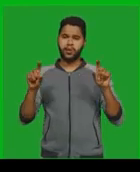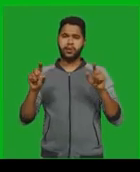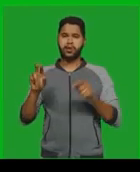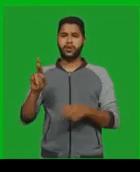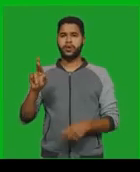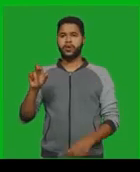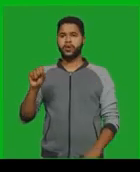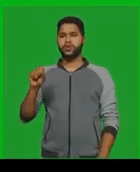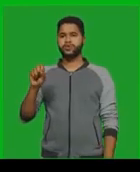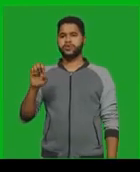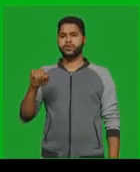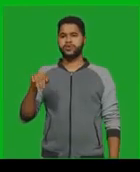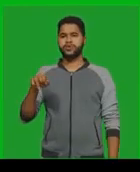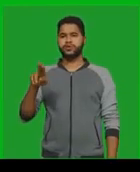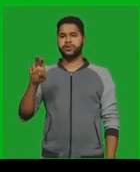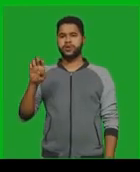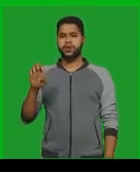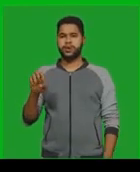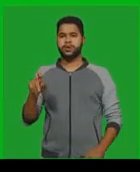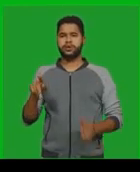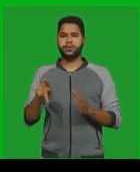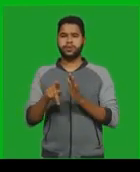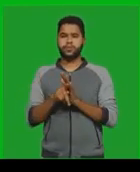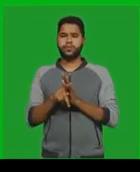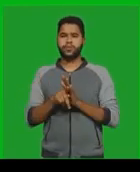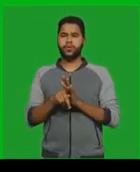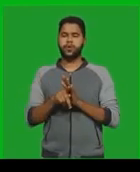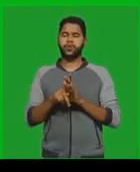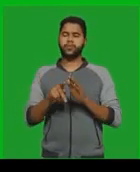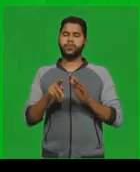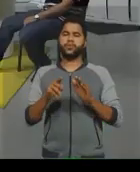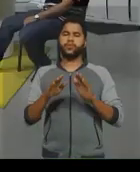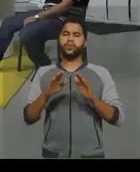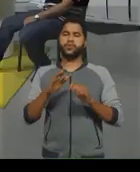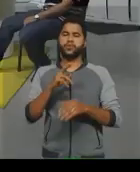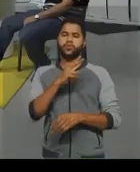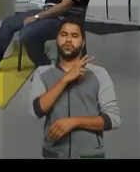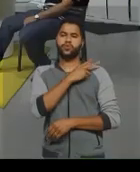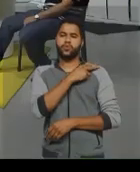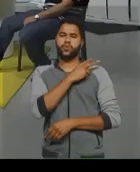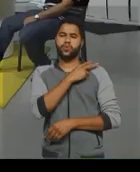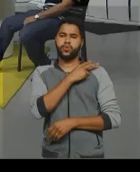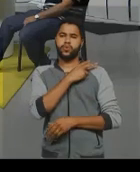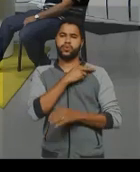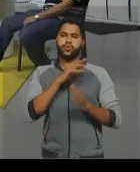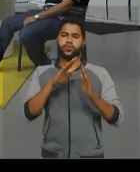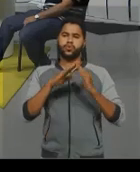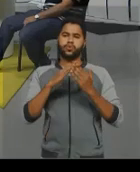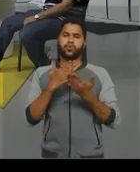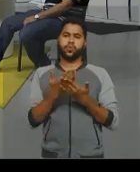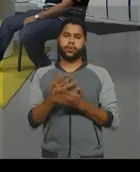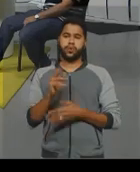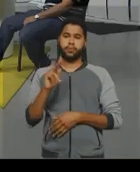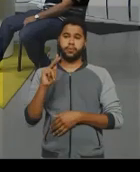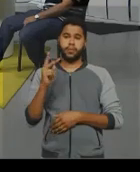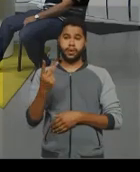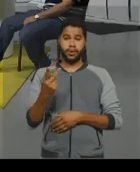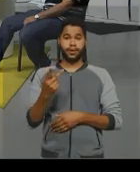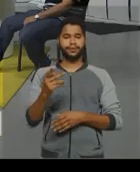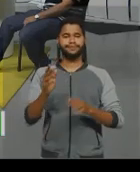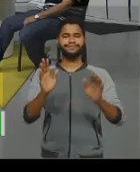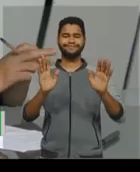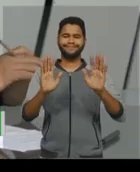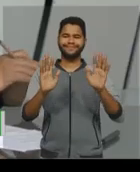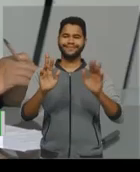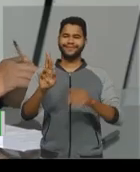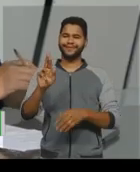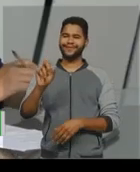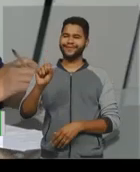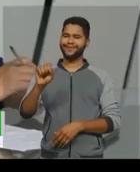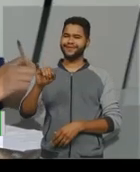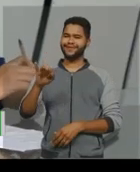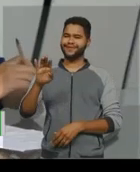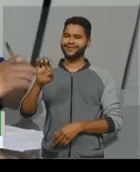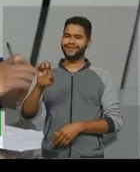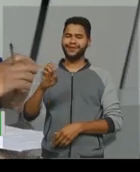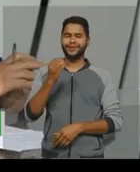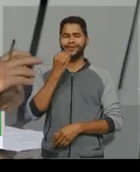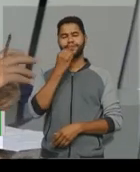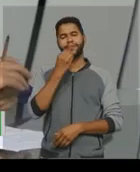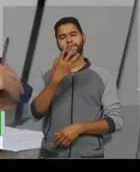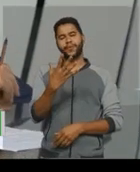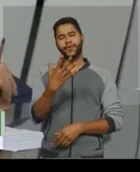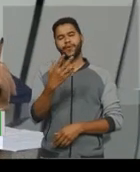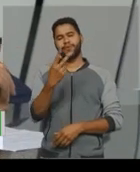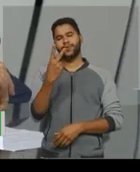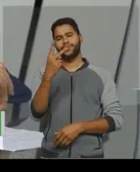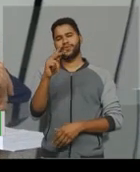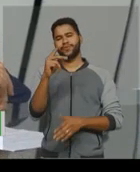da Escola Estadual Professor Afonso Neves, está perguntando. Oi, Rosiane, bom dia. Muito boa sua pergunta. É